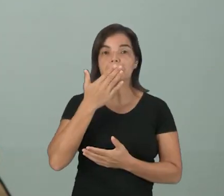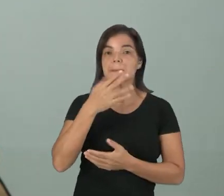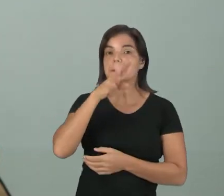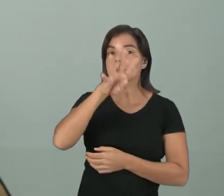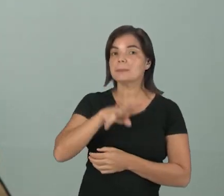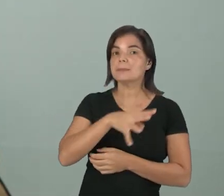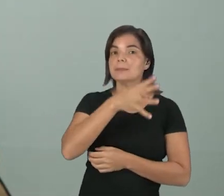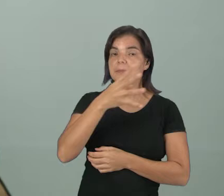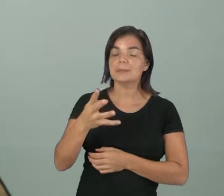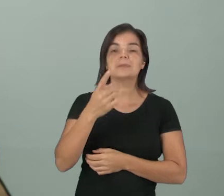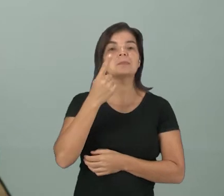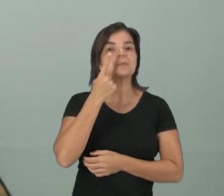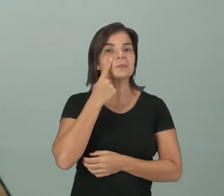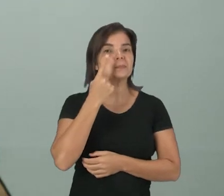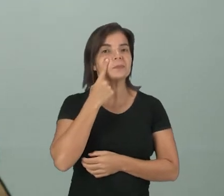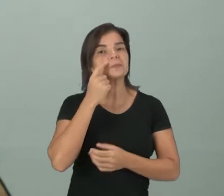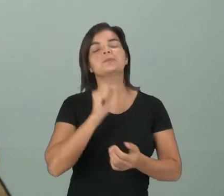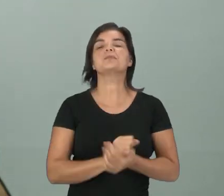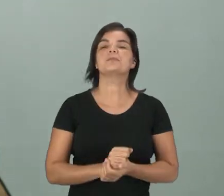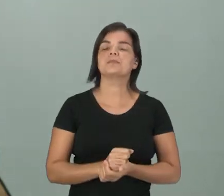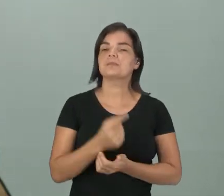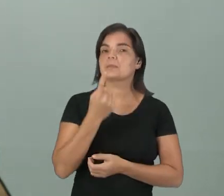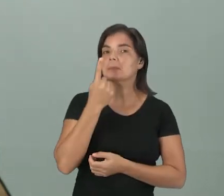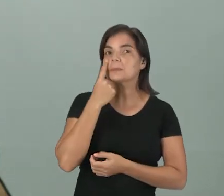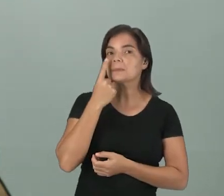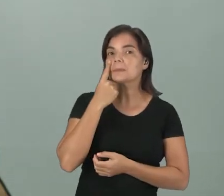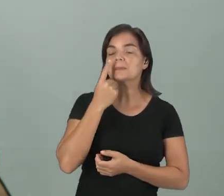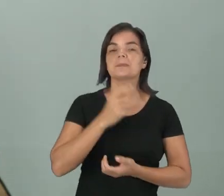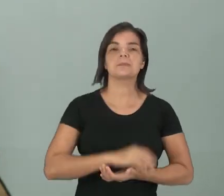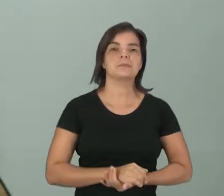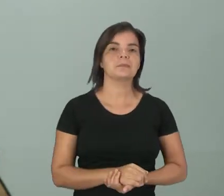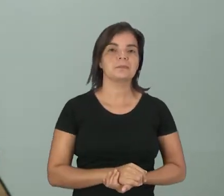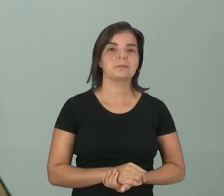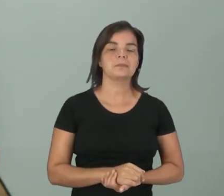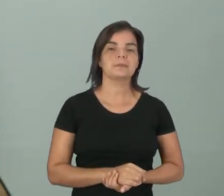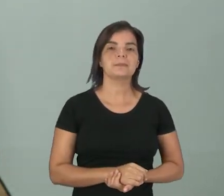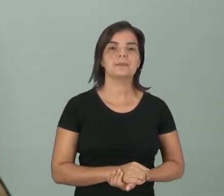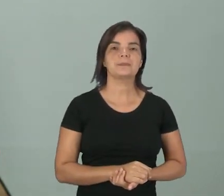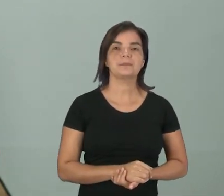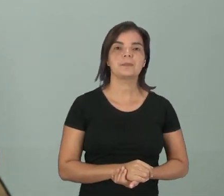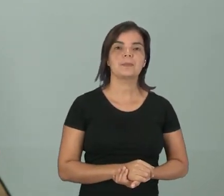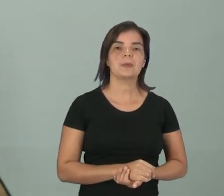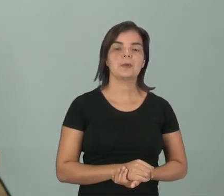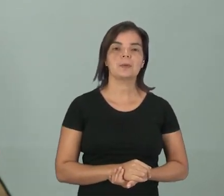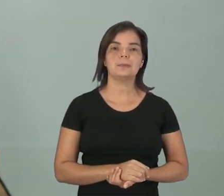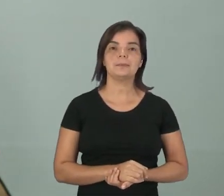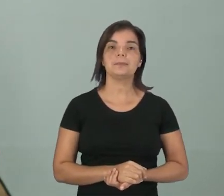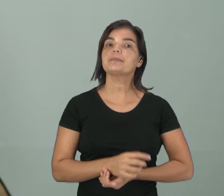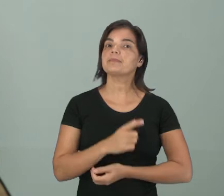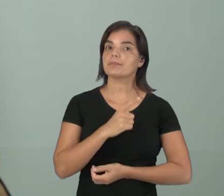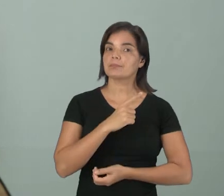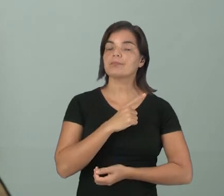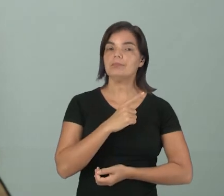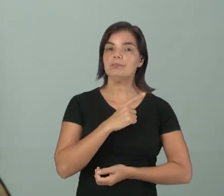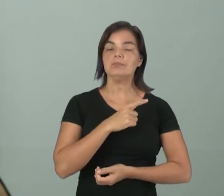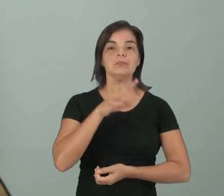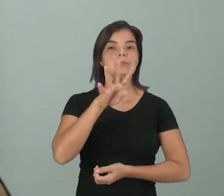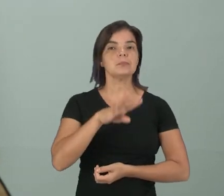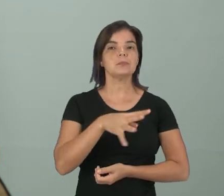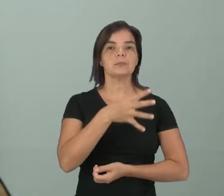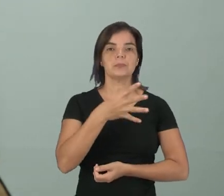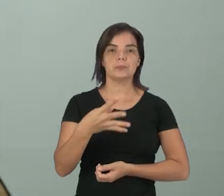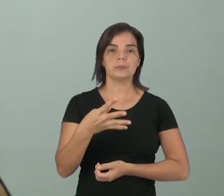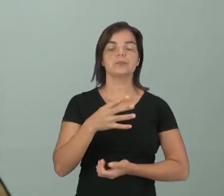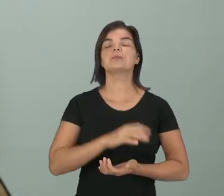nessa tabela? Vamos juntos comigo, vamos observar aqui? Olha só. Nós temos aqui uma